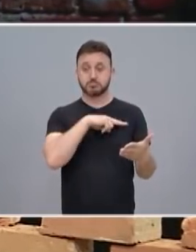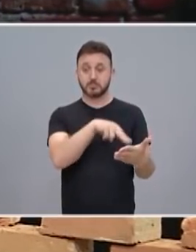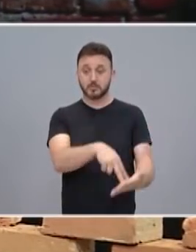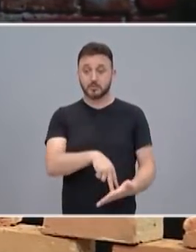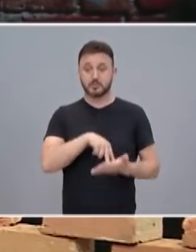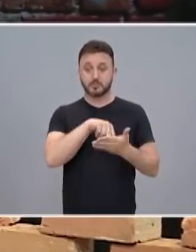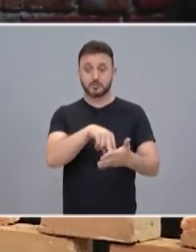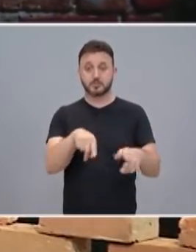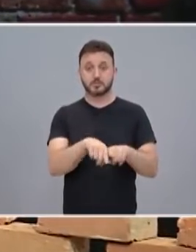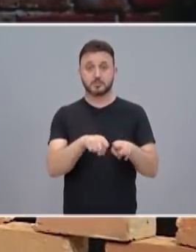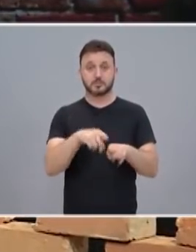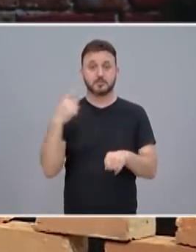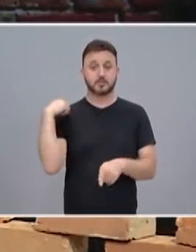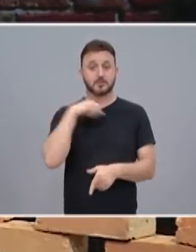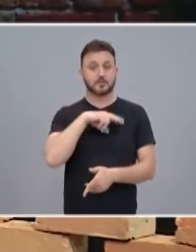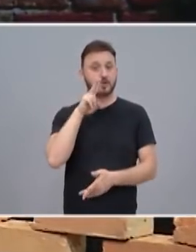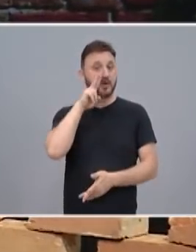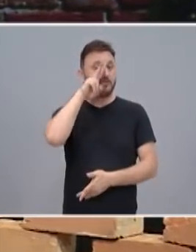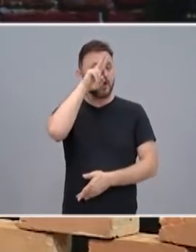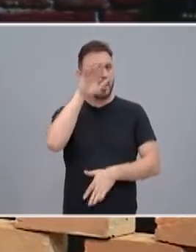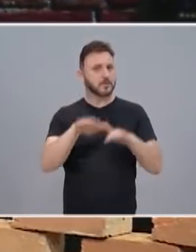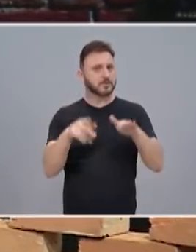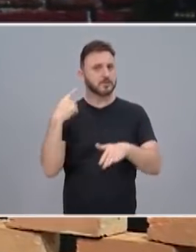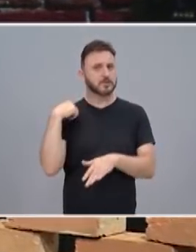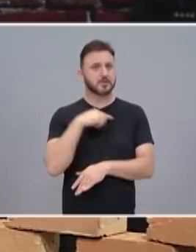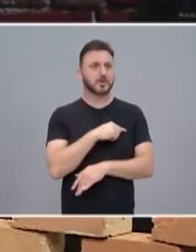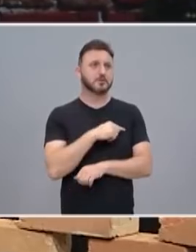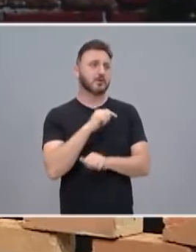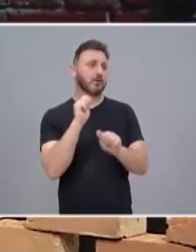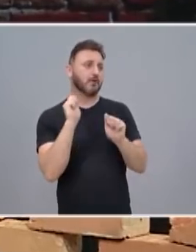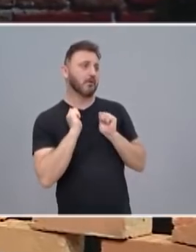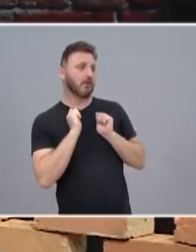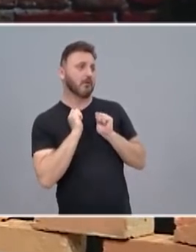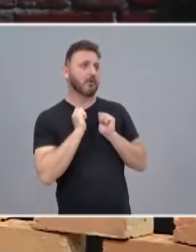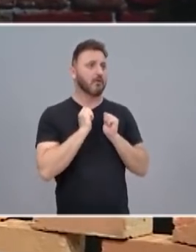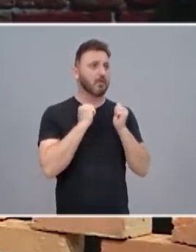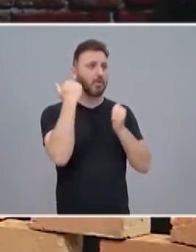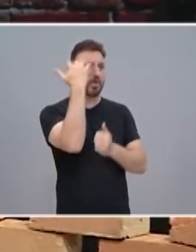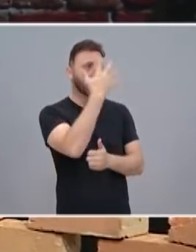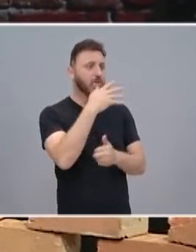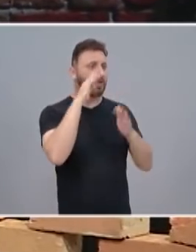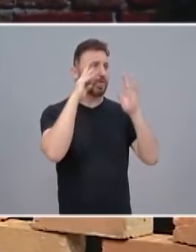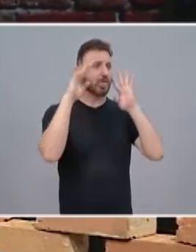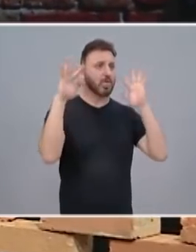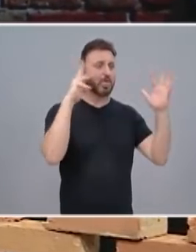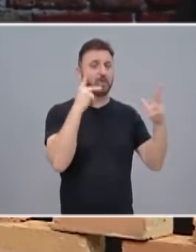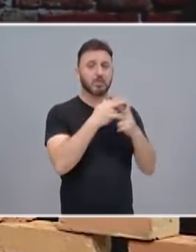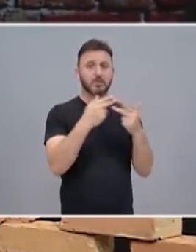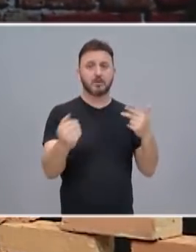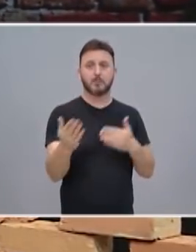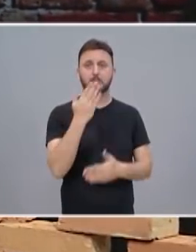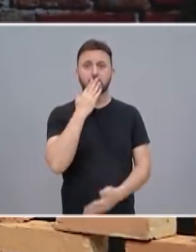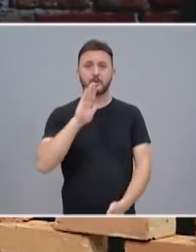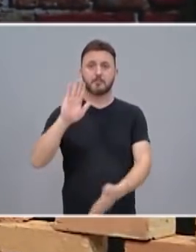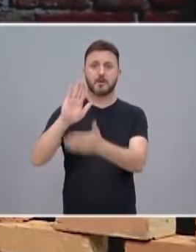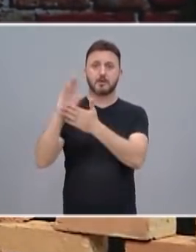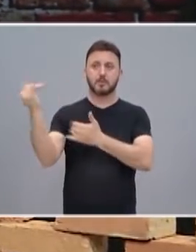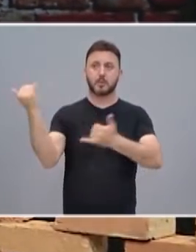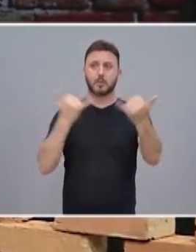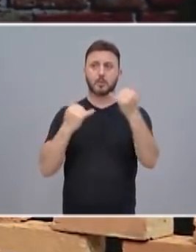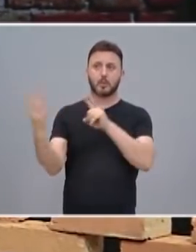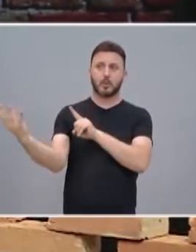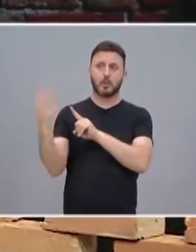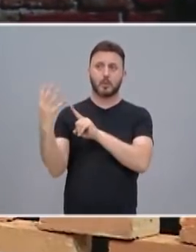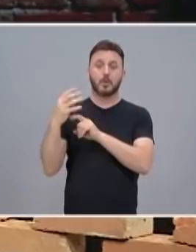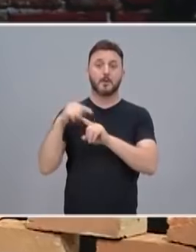ali a nossa força. Às vezes nós ficamos nos baseando nas ilusões, nas promessas, mas esquecemos que a